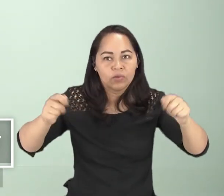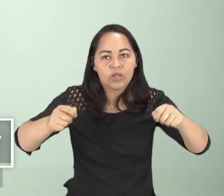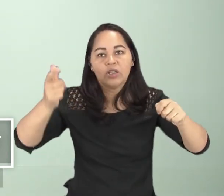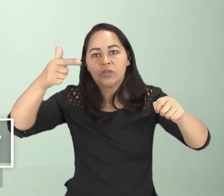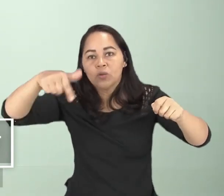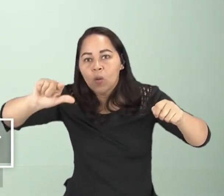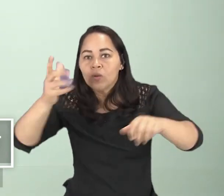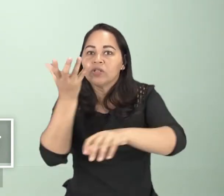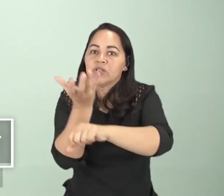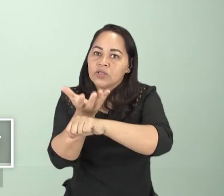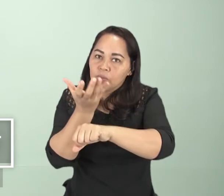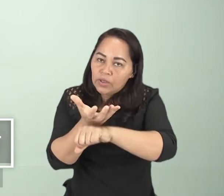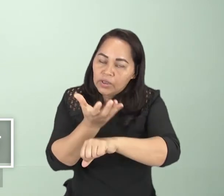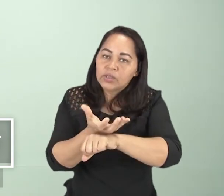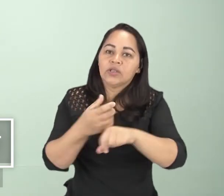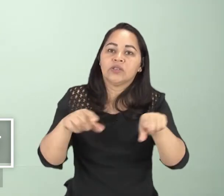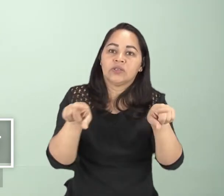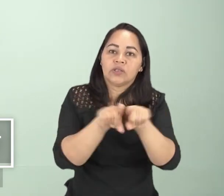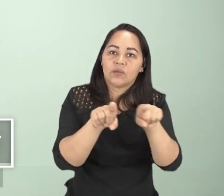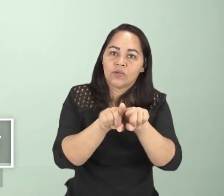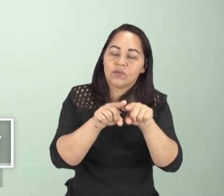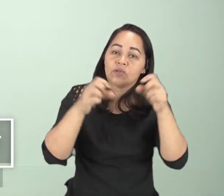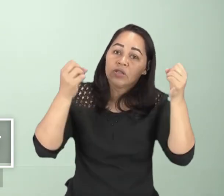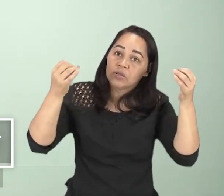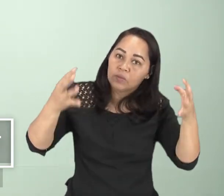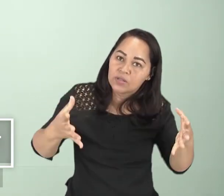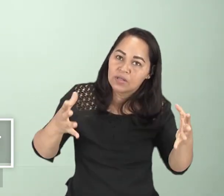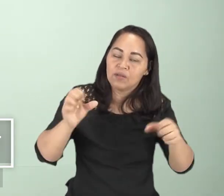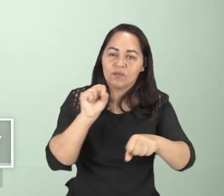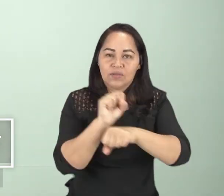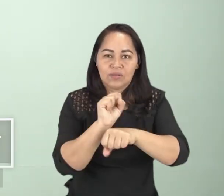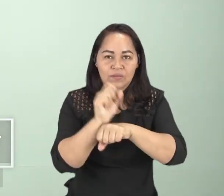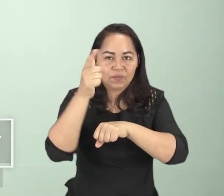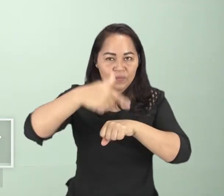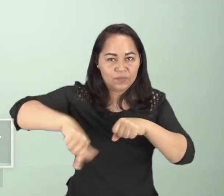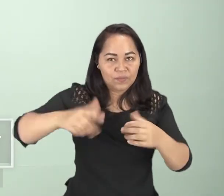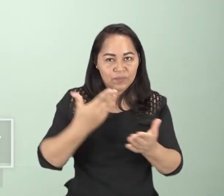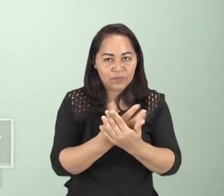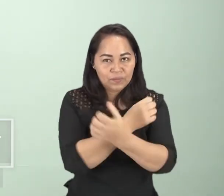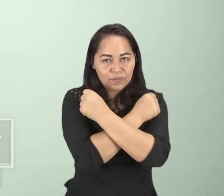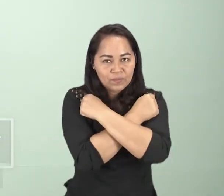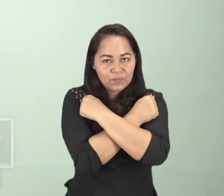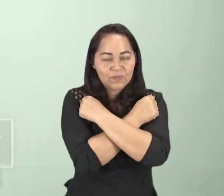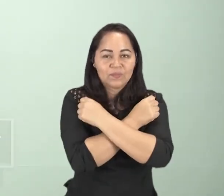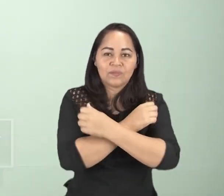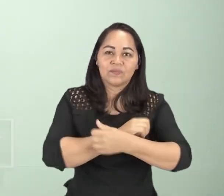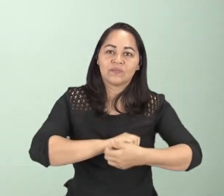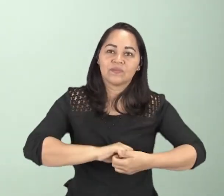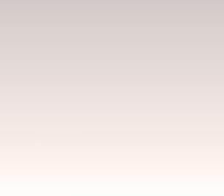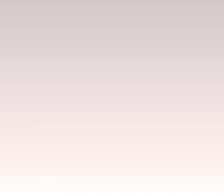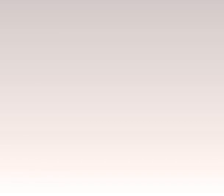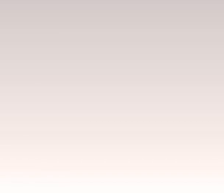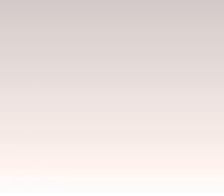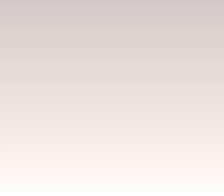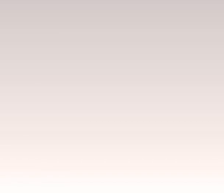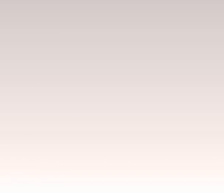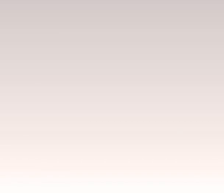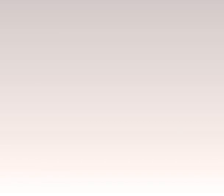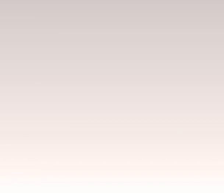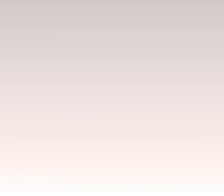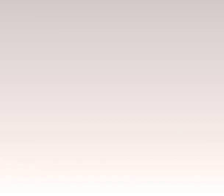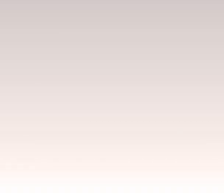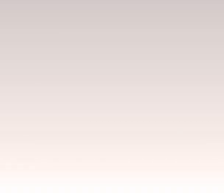só em projeto de vida, como em todas as outras disciplinas, como eu já havia falado. Eu aguardo vocês na próxima aula. Um forte abraço.